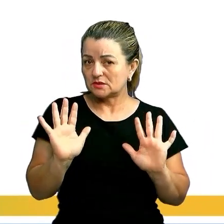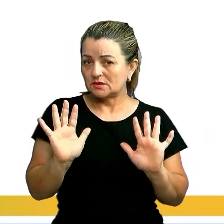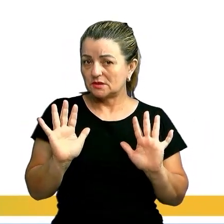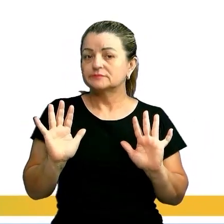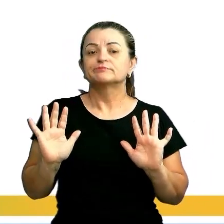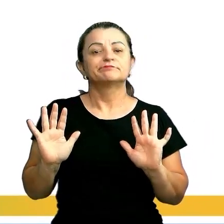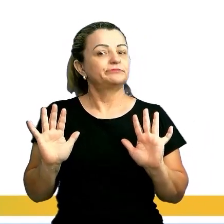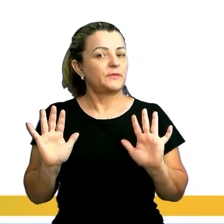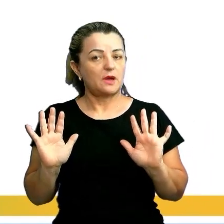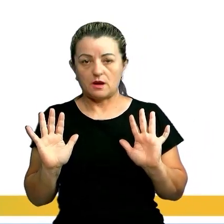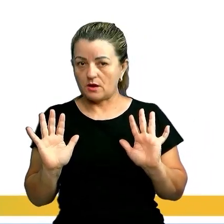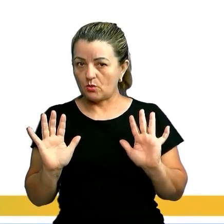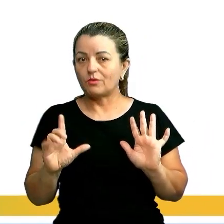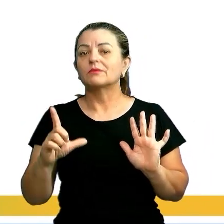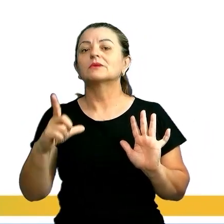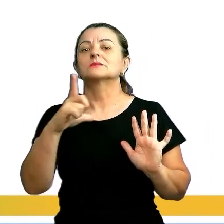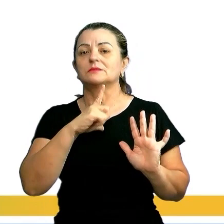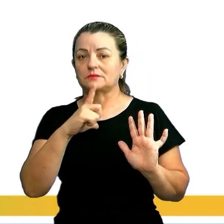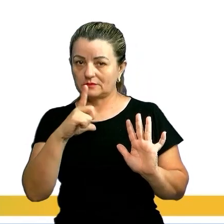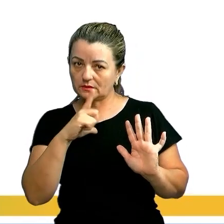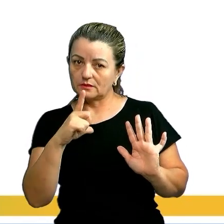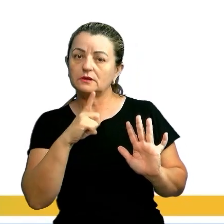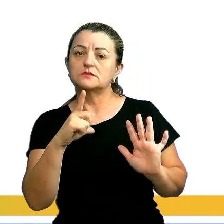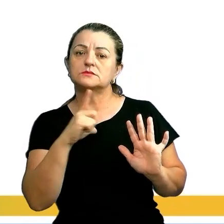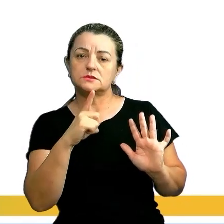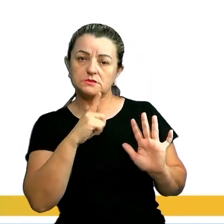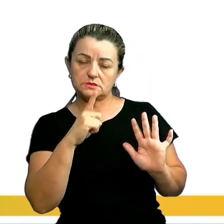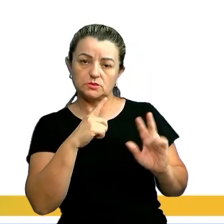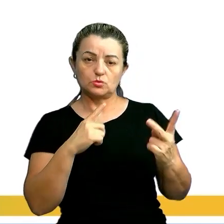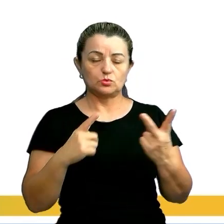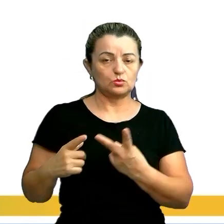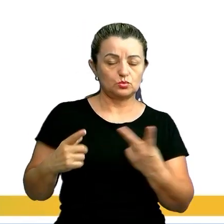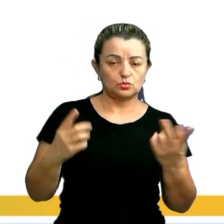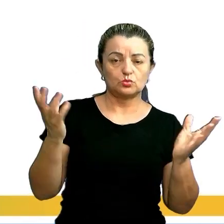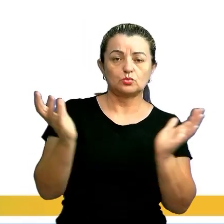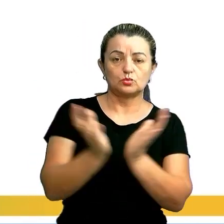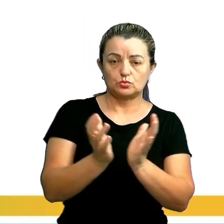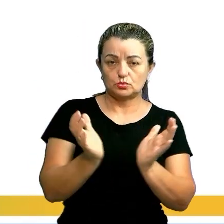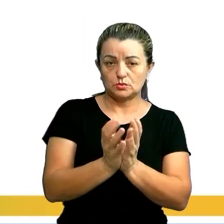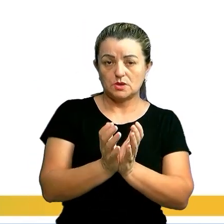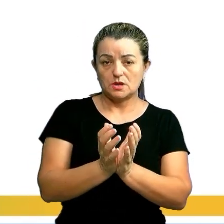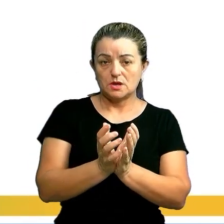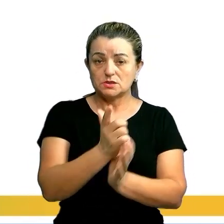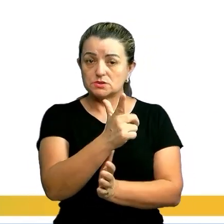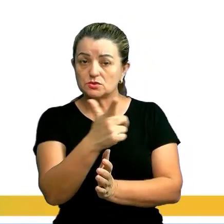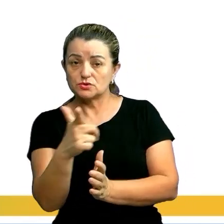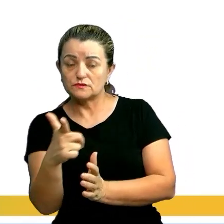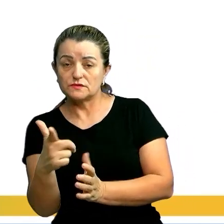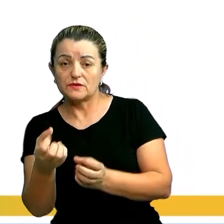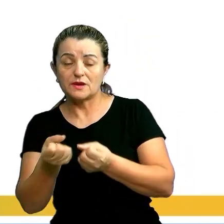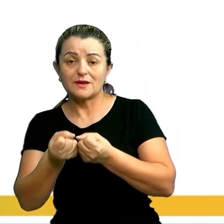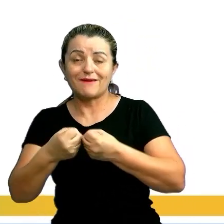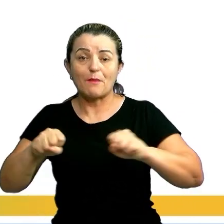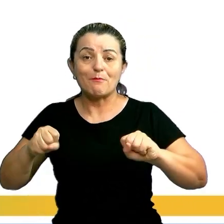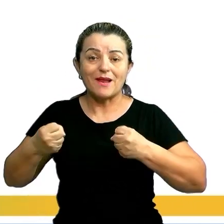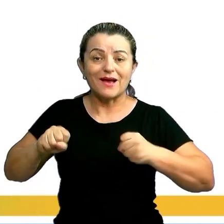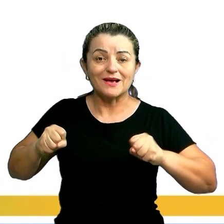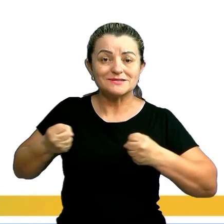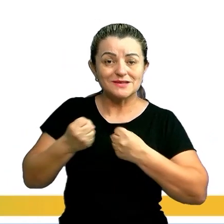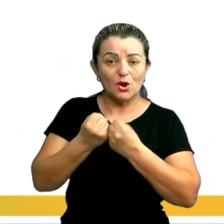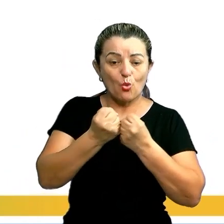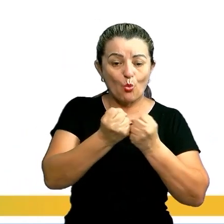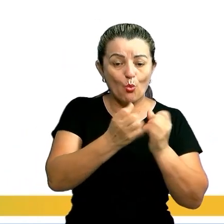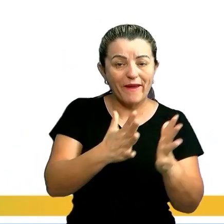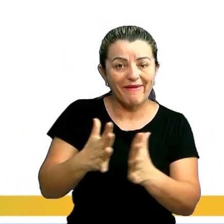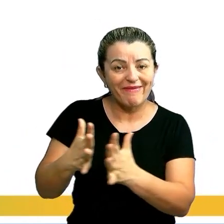grupos existentes. Senão haveria nesse cladograma uma quebra de sequência nessa linha